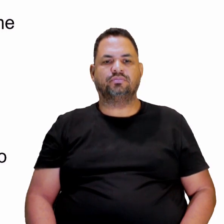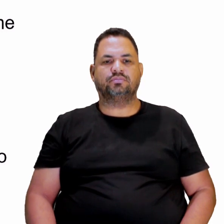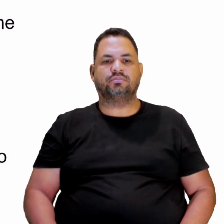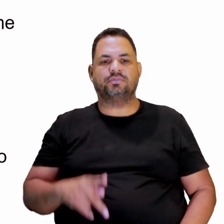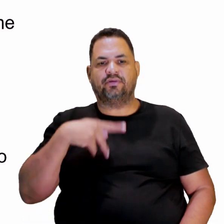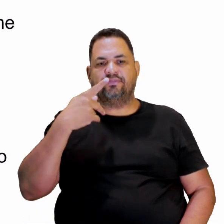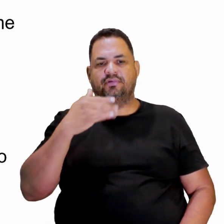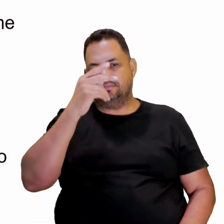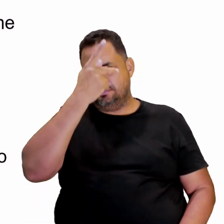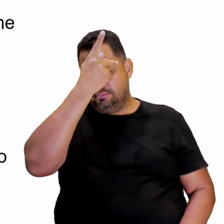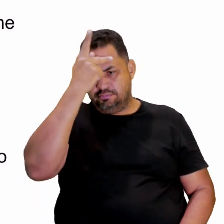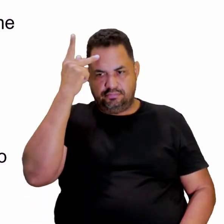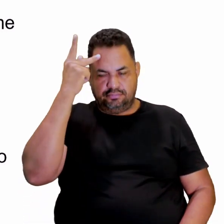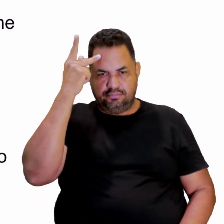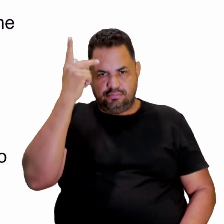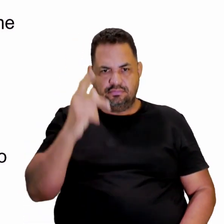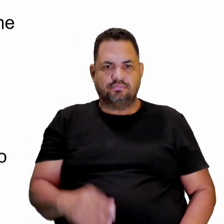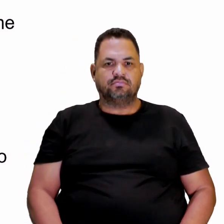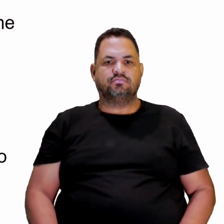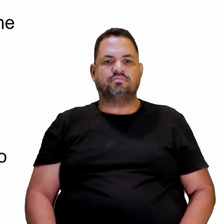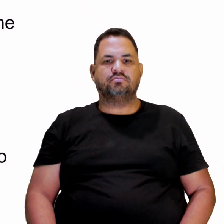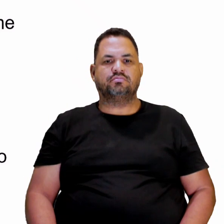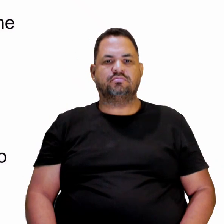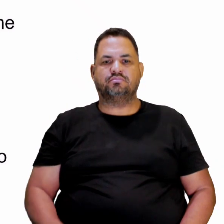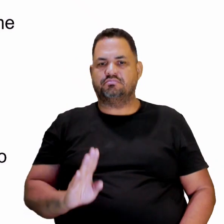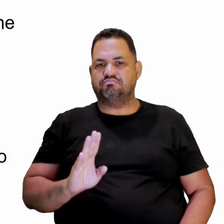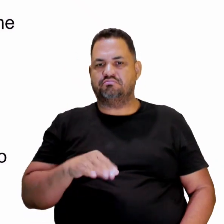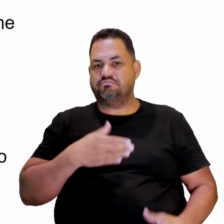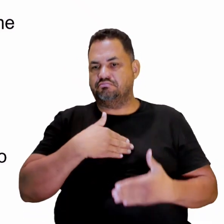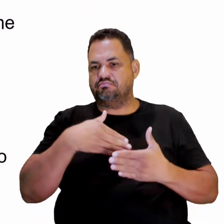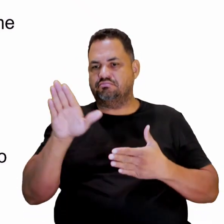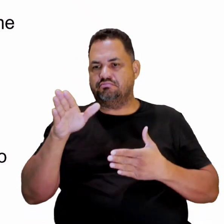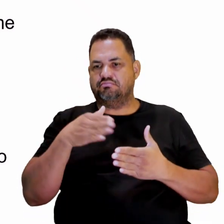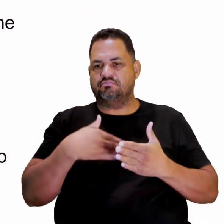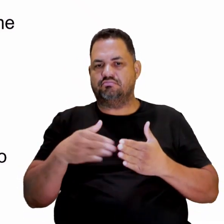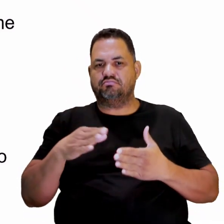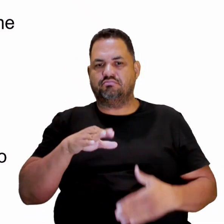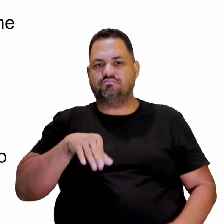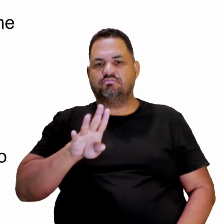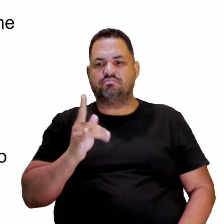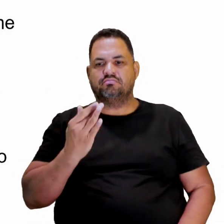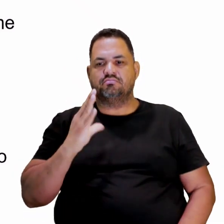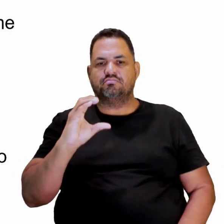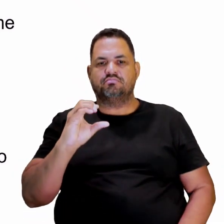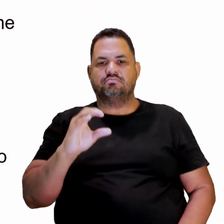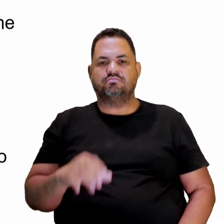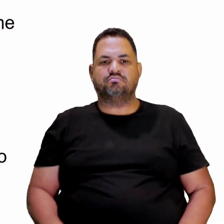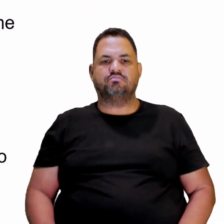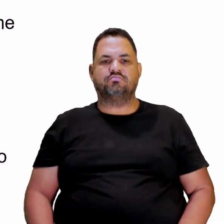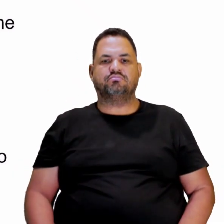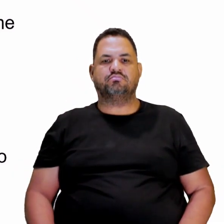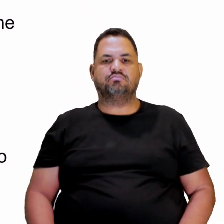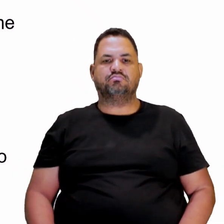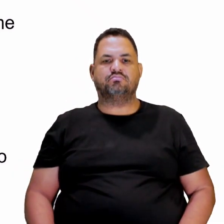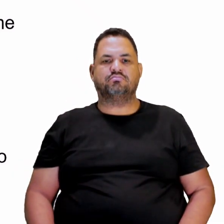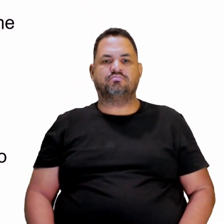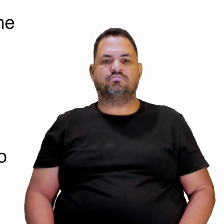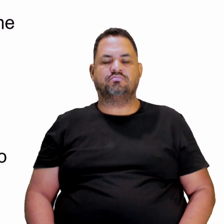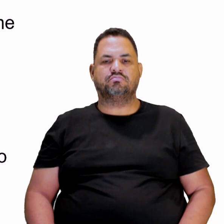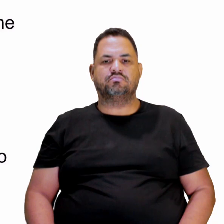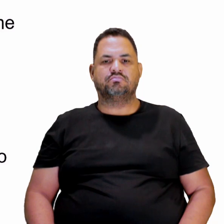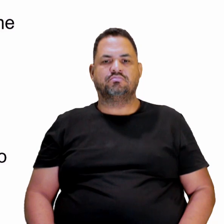de pessoa aqui. O which já não é de jeito nenhum. Whose também não é, porque eu não estou